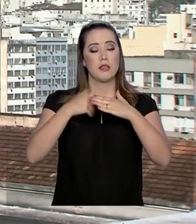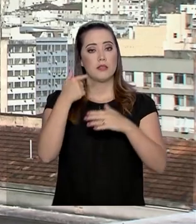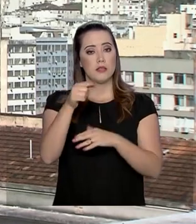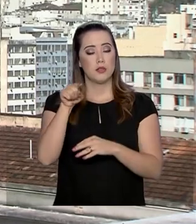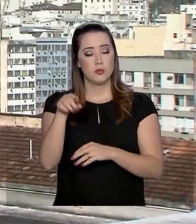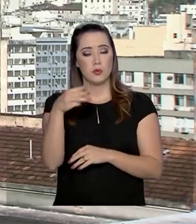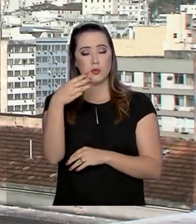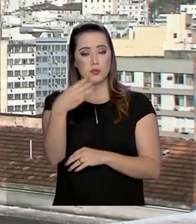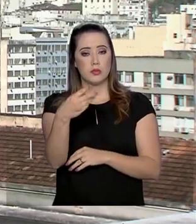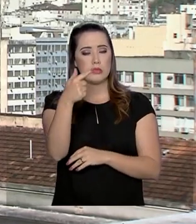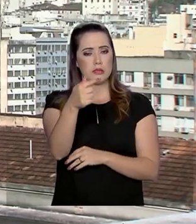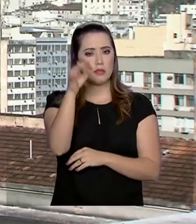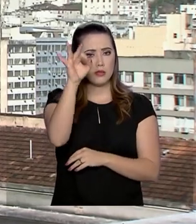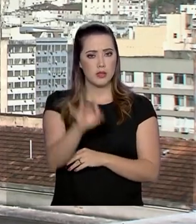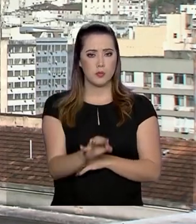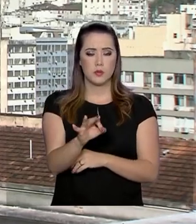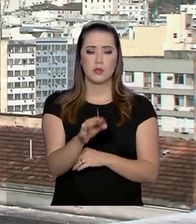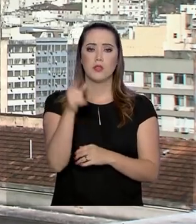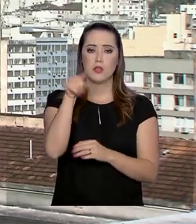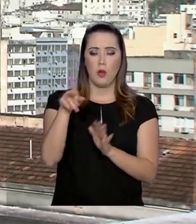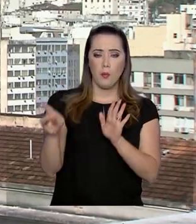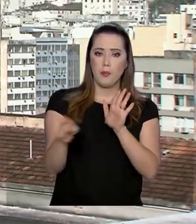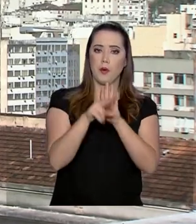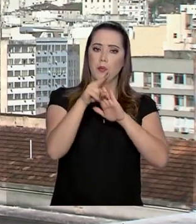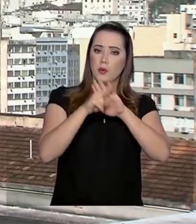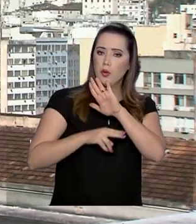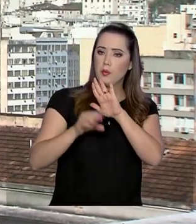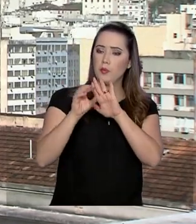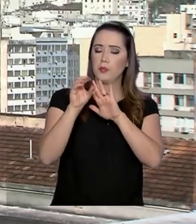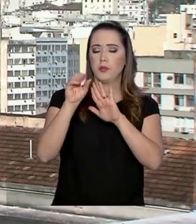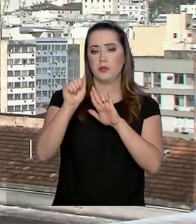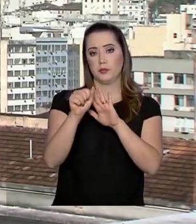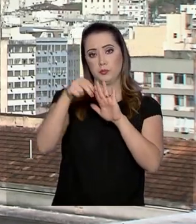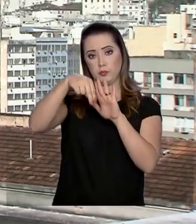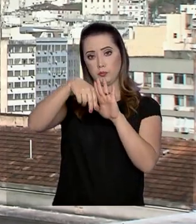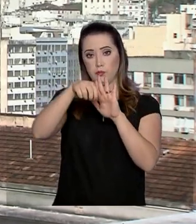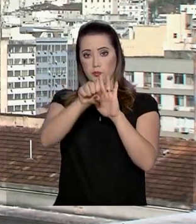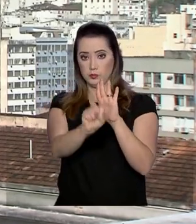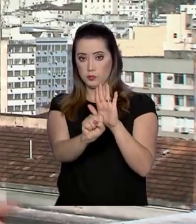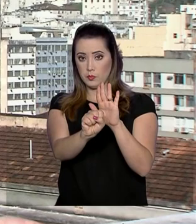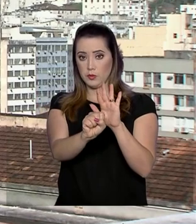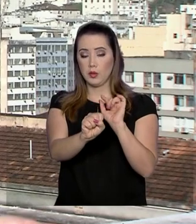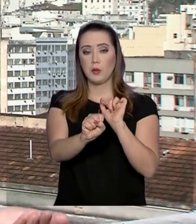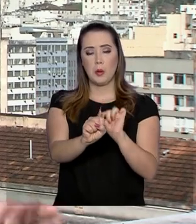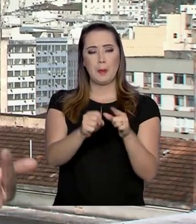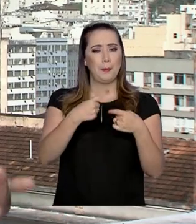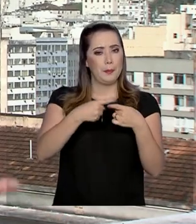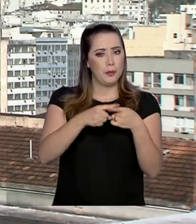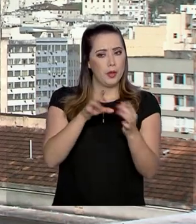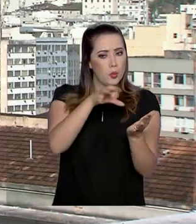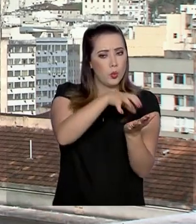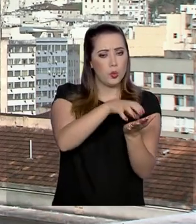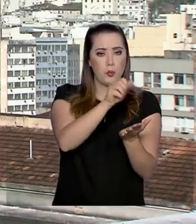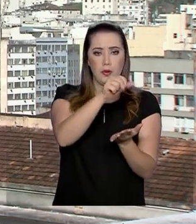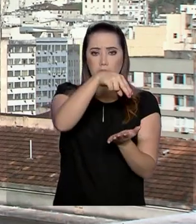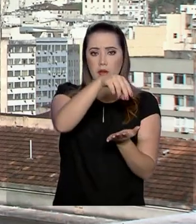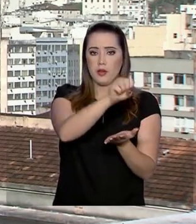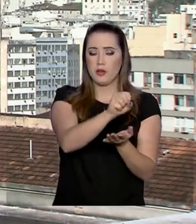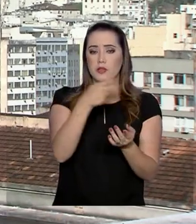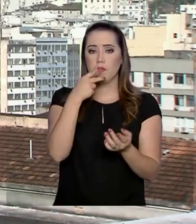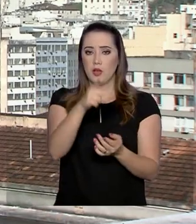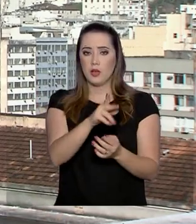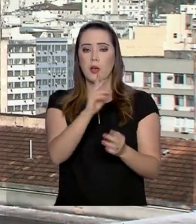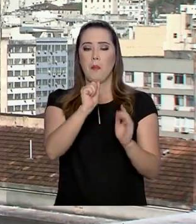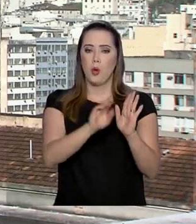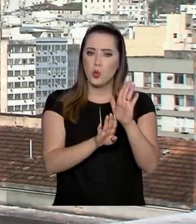portaria da agência nacional de saúde publicada hoje no diário oficial da união de acordo com o inss o reajuste é válido para os planos